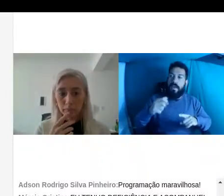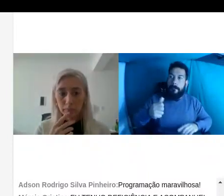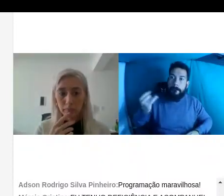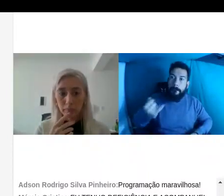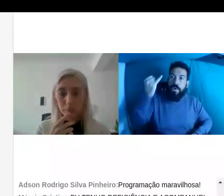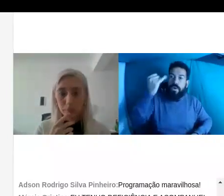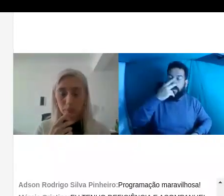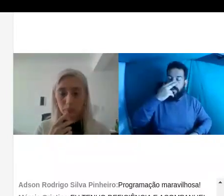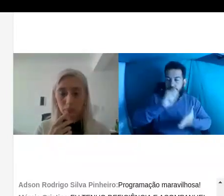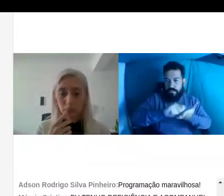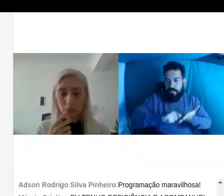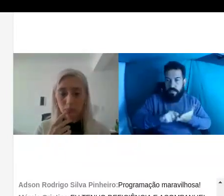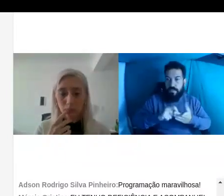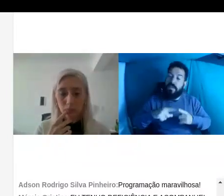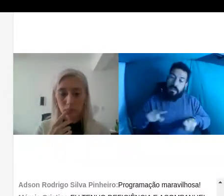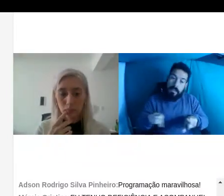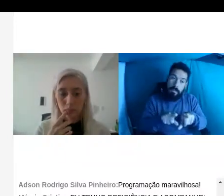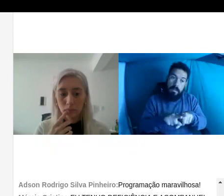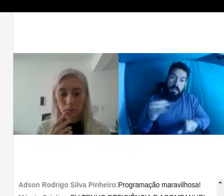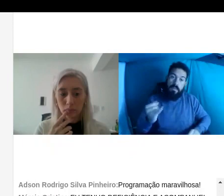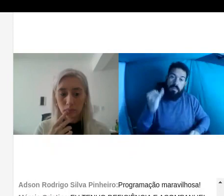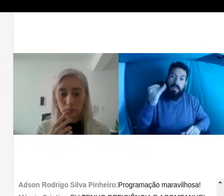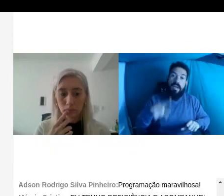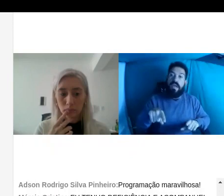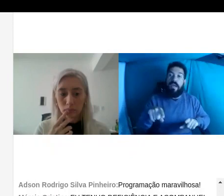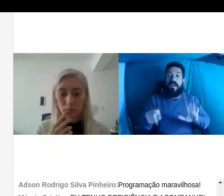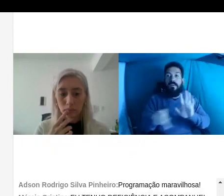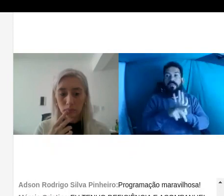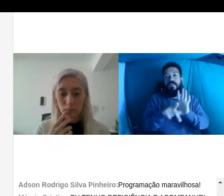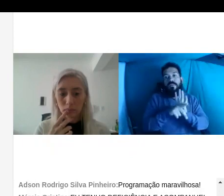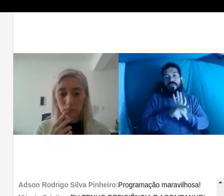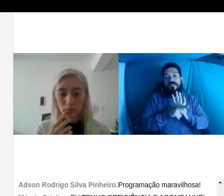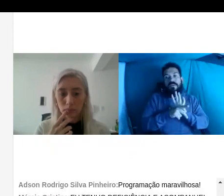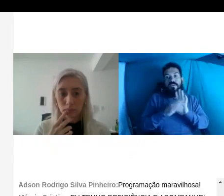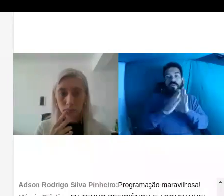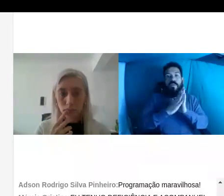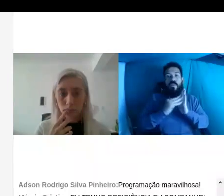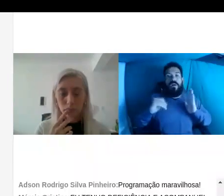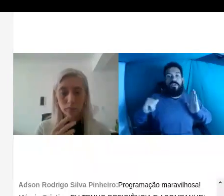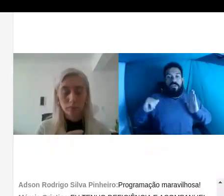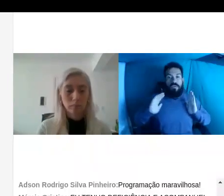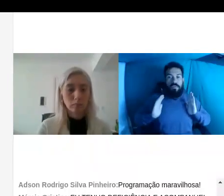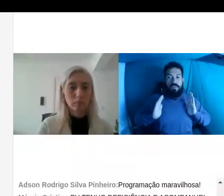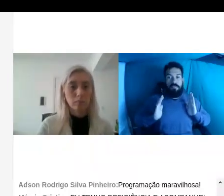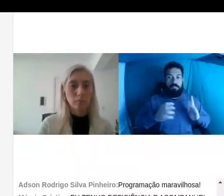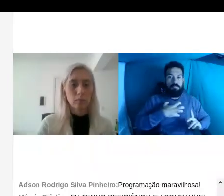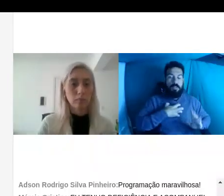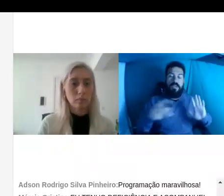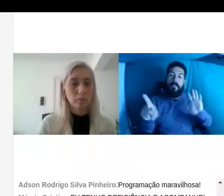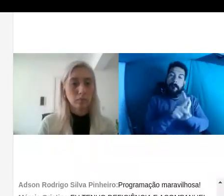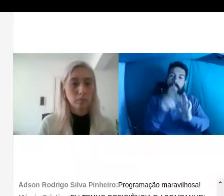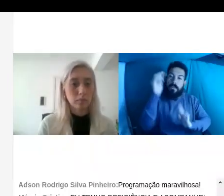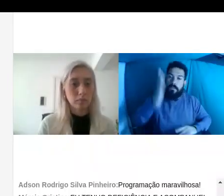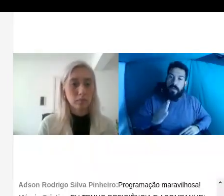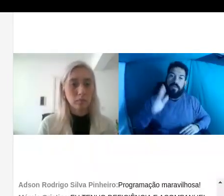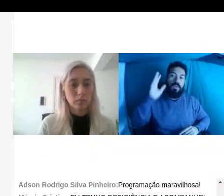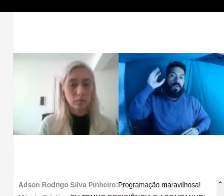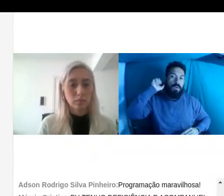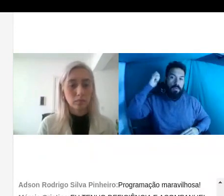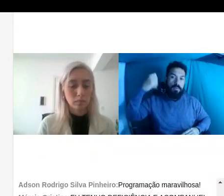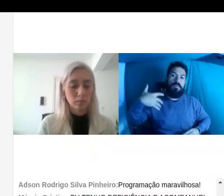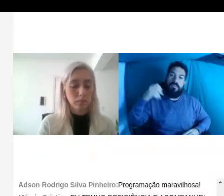E também é uma questão de estilo. Nós temos um estilo brasileiro de audiodescrição, sim. Nós temos,